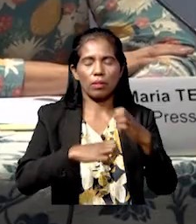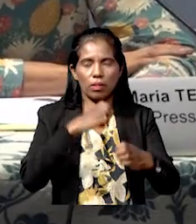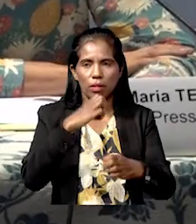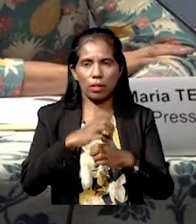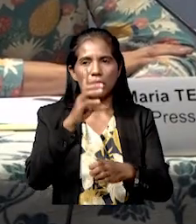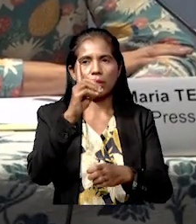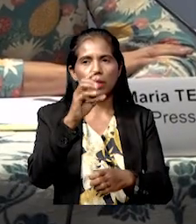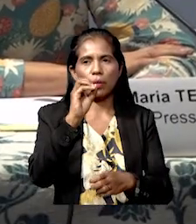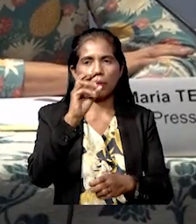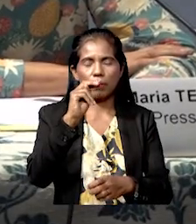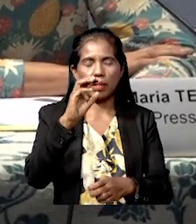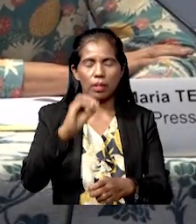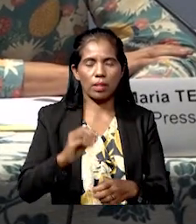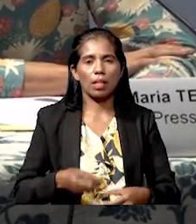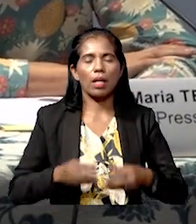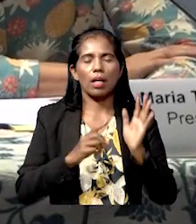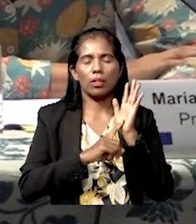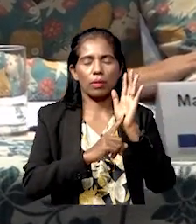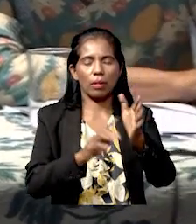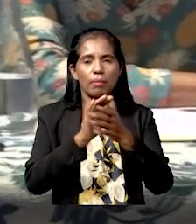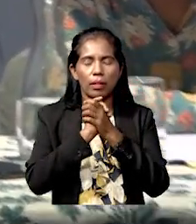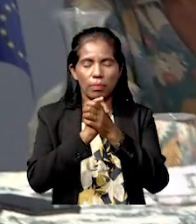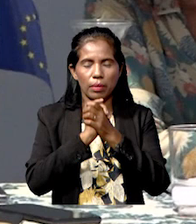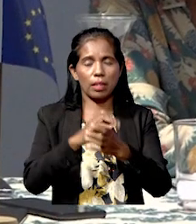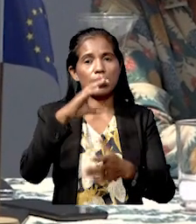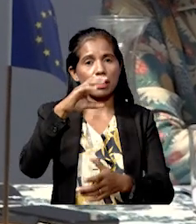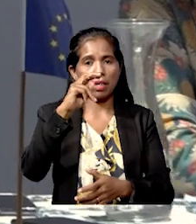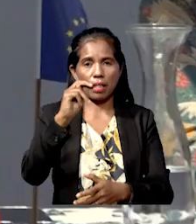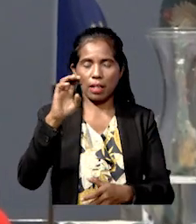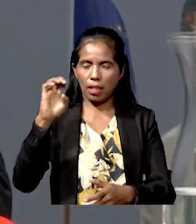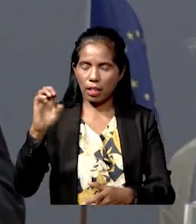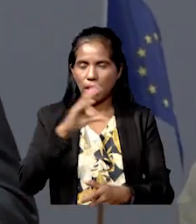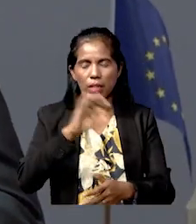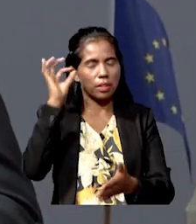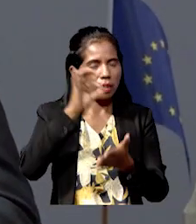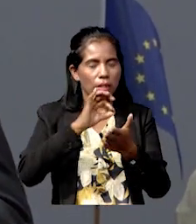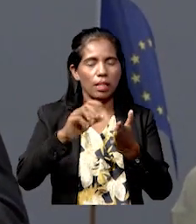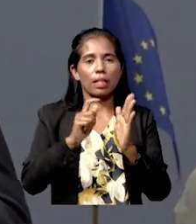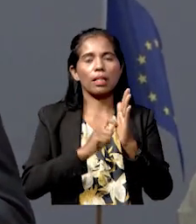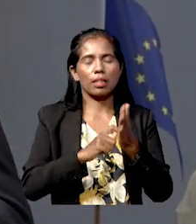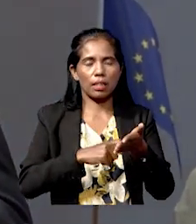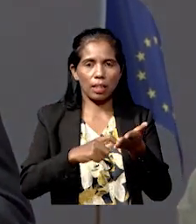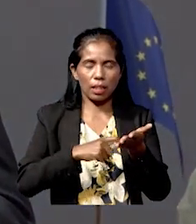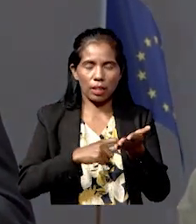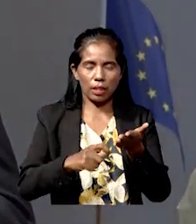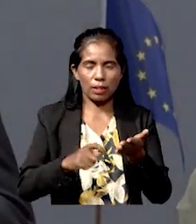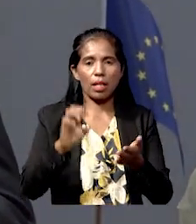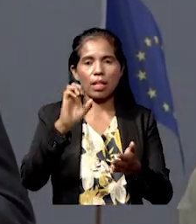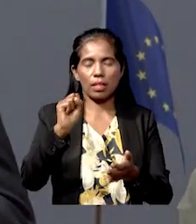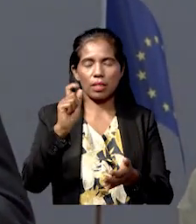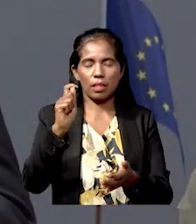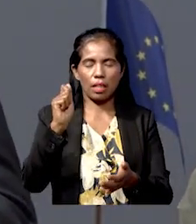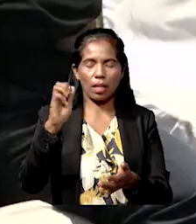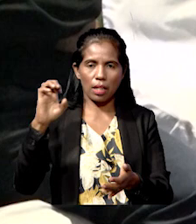Ruiz, hatone parabéns ba serviço Comissão Nacional de Eleições no Secretariado Técnico Administração Eleitoral nia serviço durante